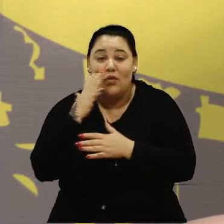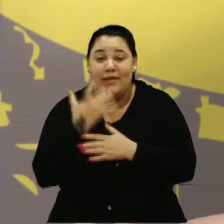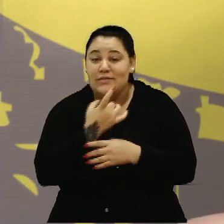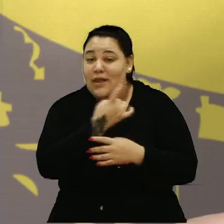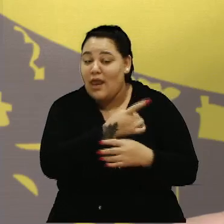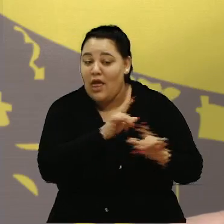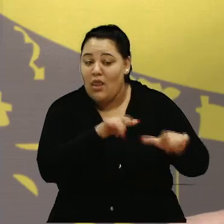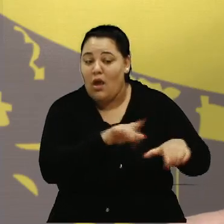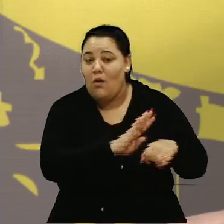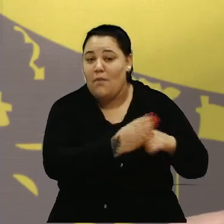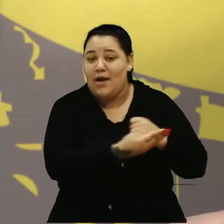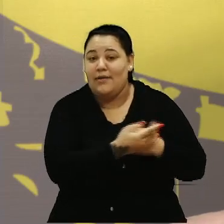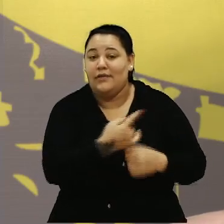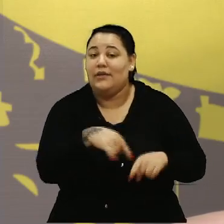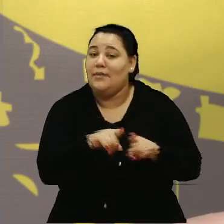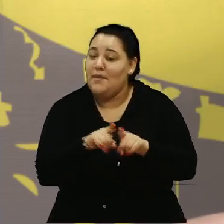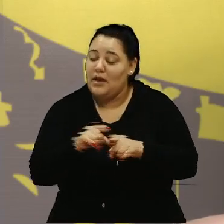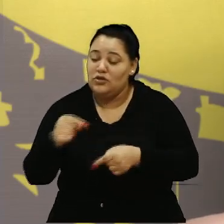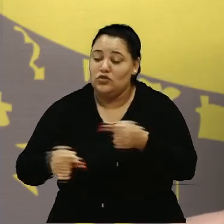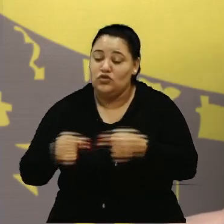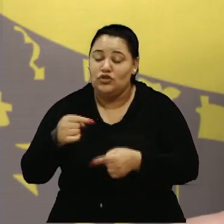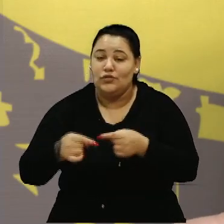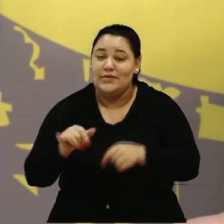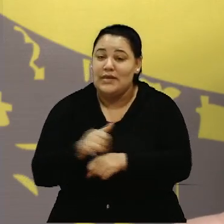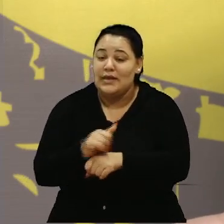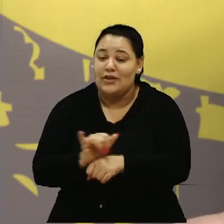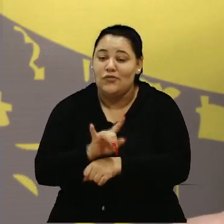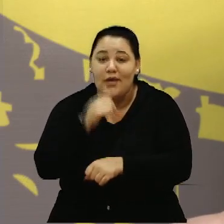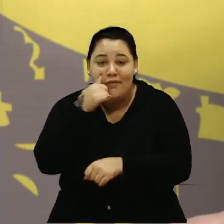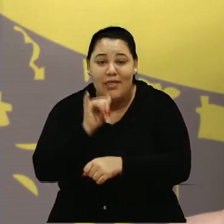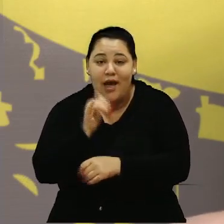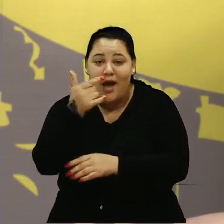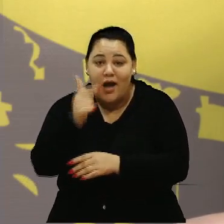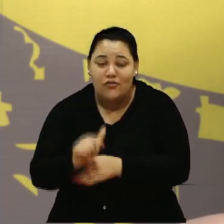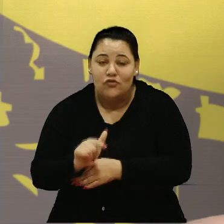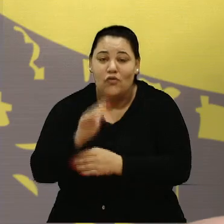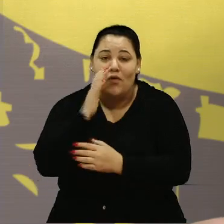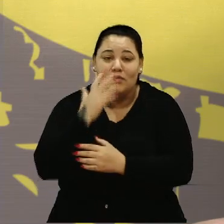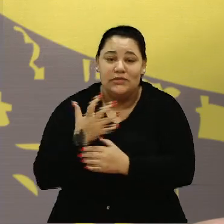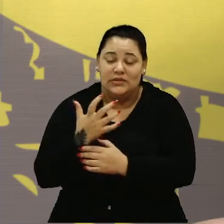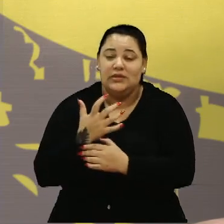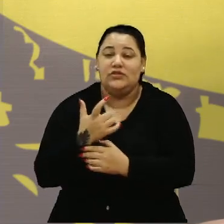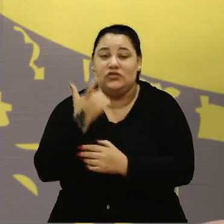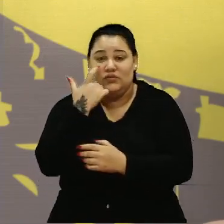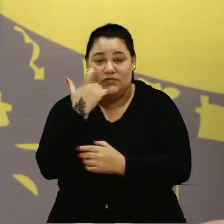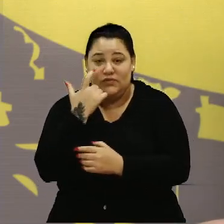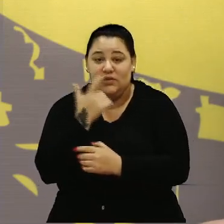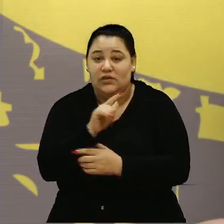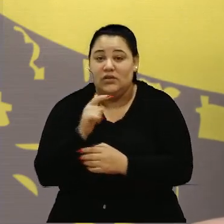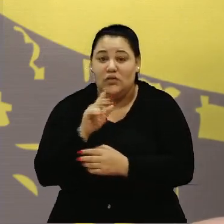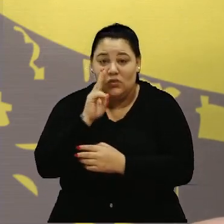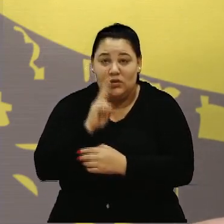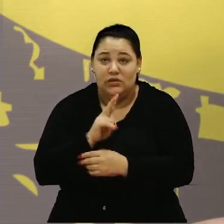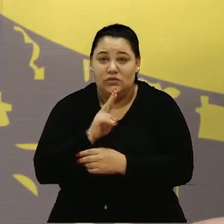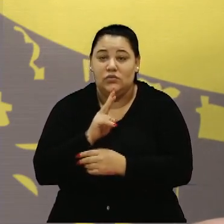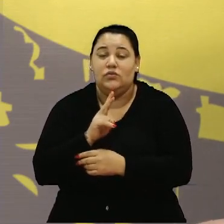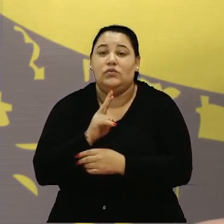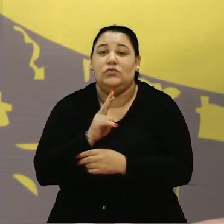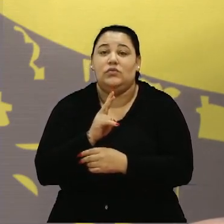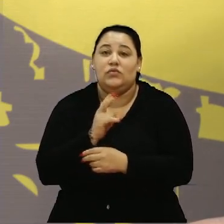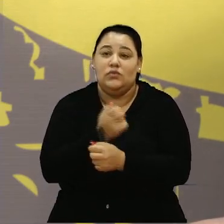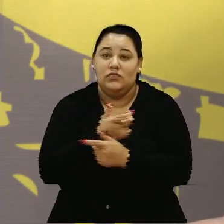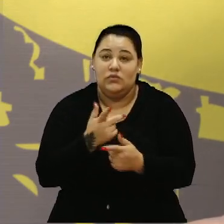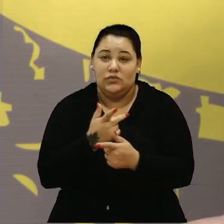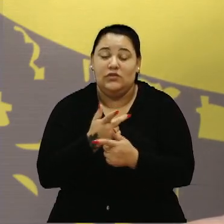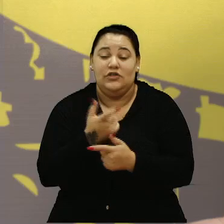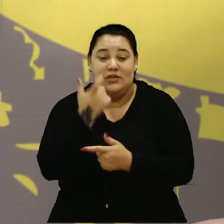discutindo alternativas para que isso não aconteça mais, né? O município vem debatendo outros loteamentos populares, a gente não precisa ter, se a gente está vendo que no Campus da Serra